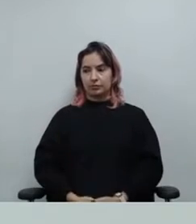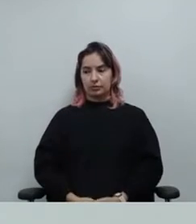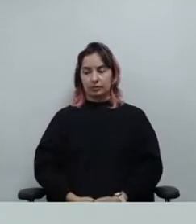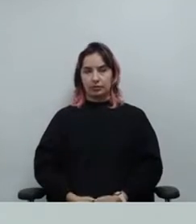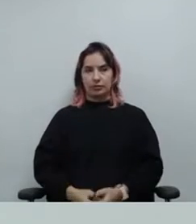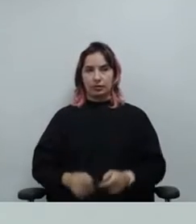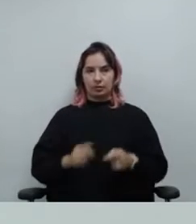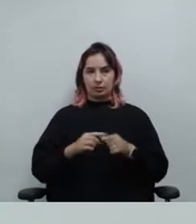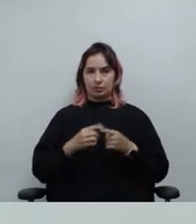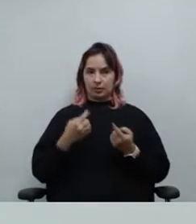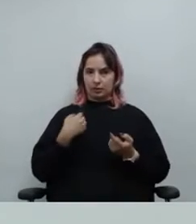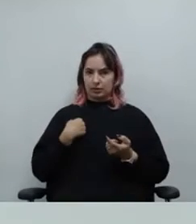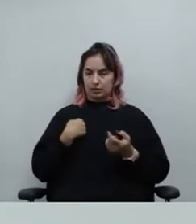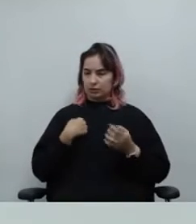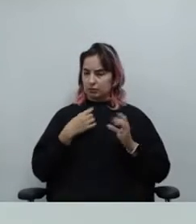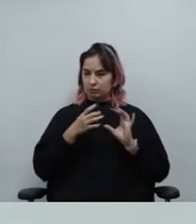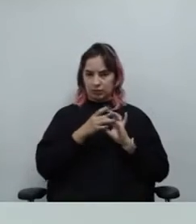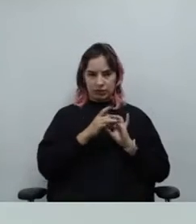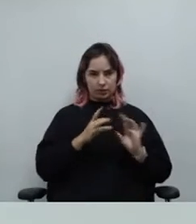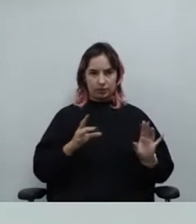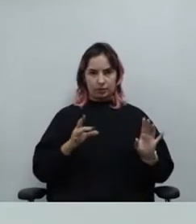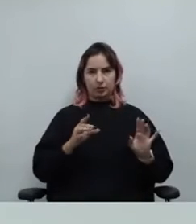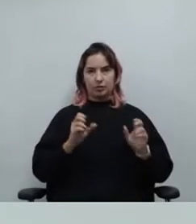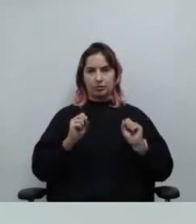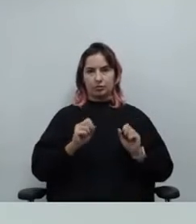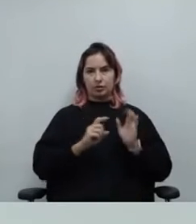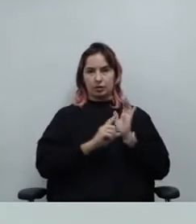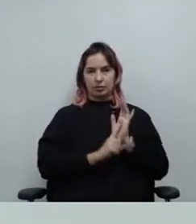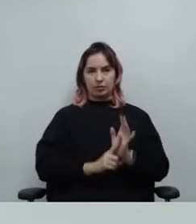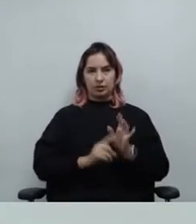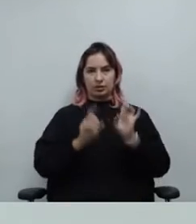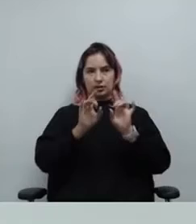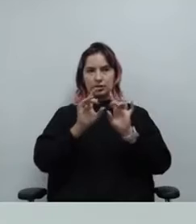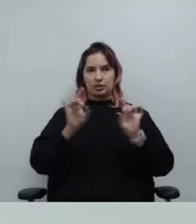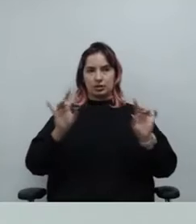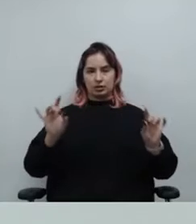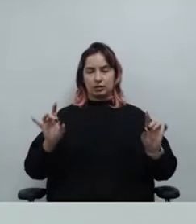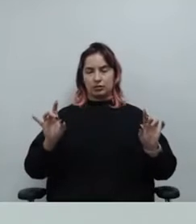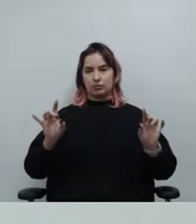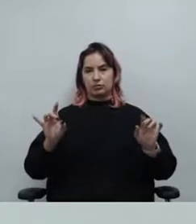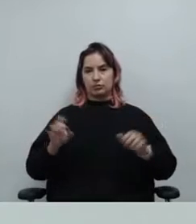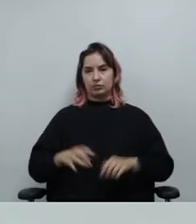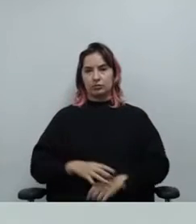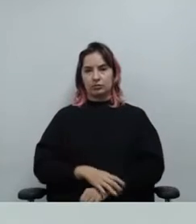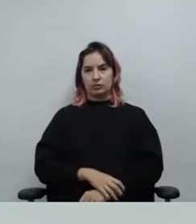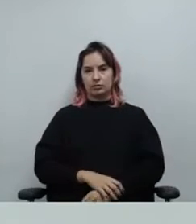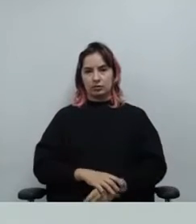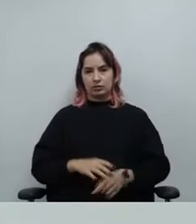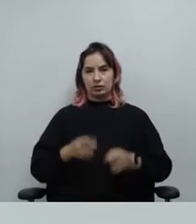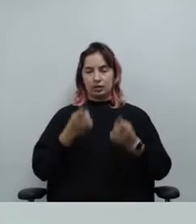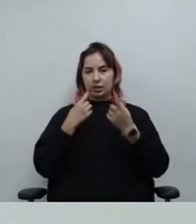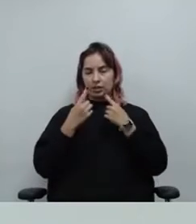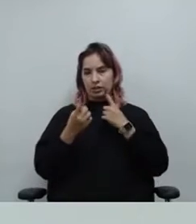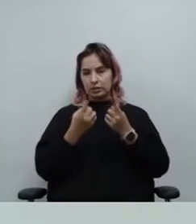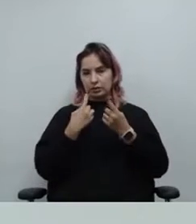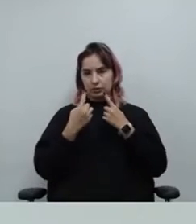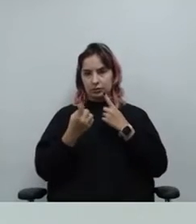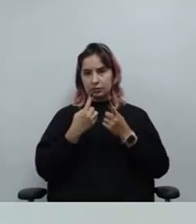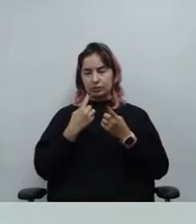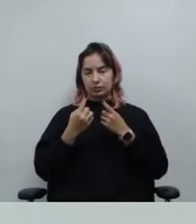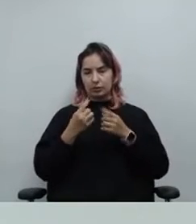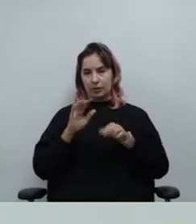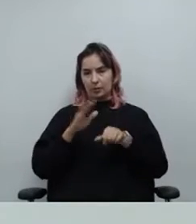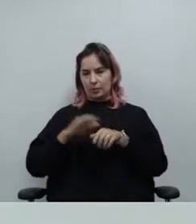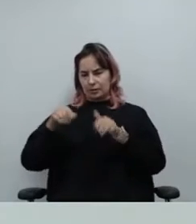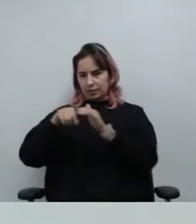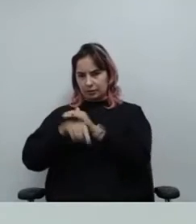Mas eu me coloco sem prejuízo à disposição para a apresentação de cada um de vocês, de ambos os modelos, a discussão mais